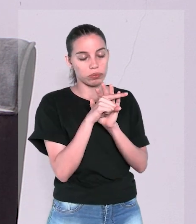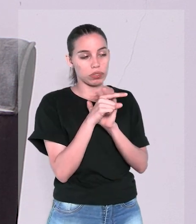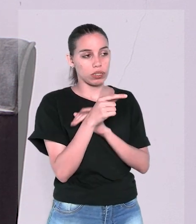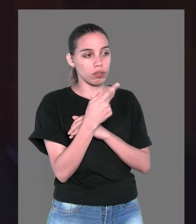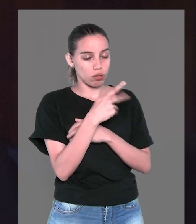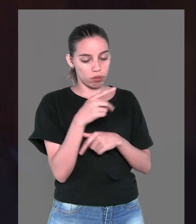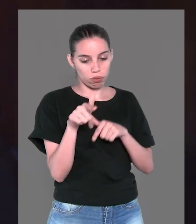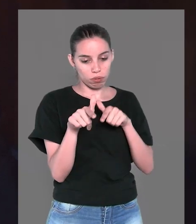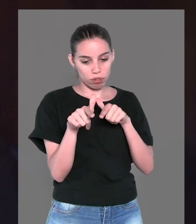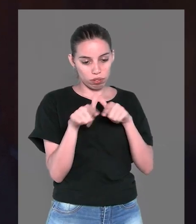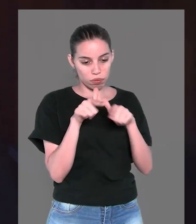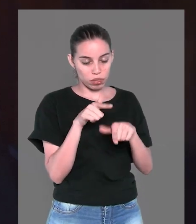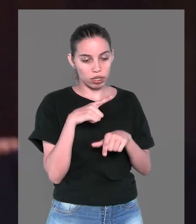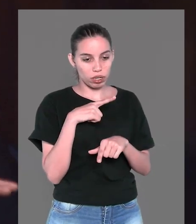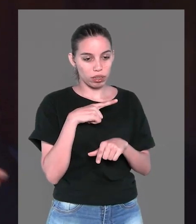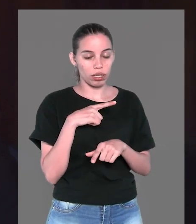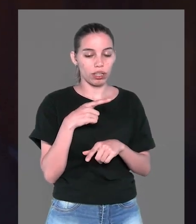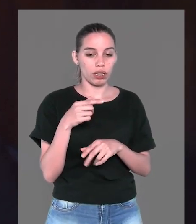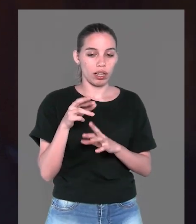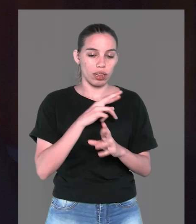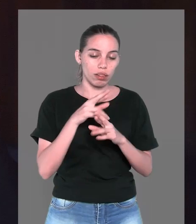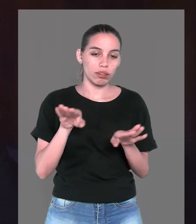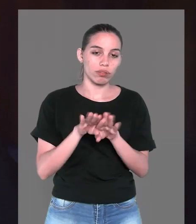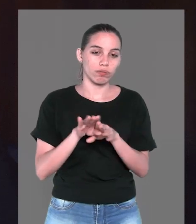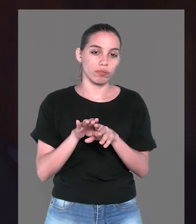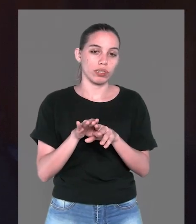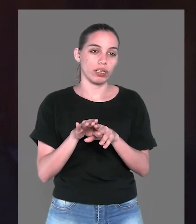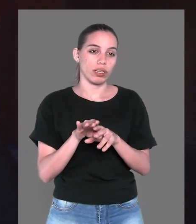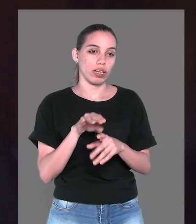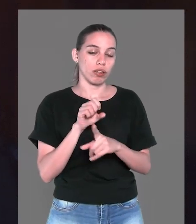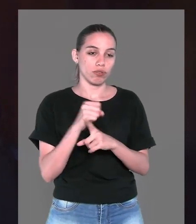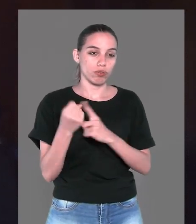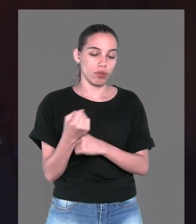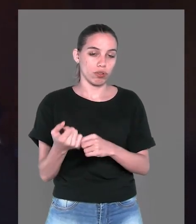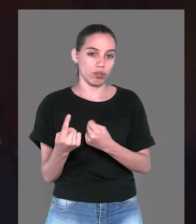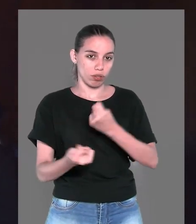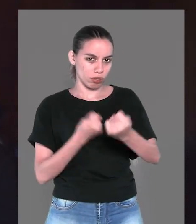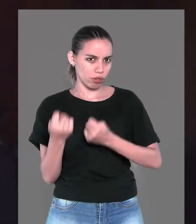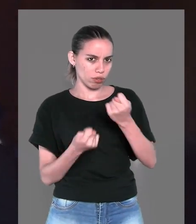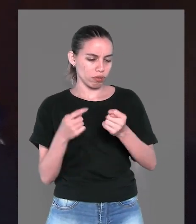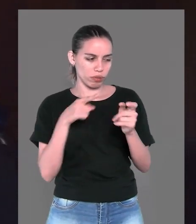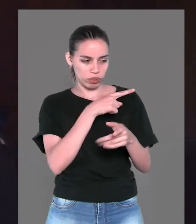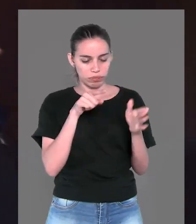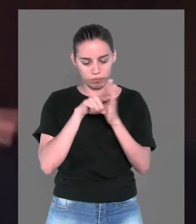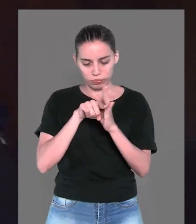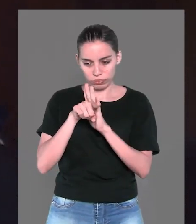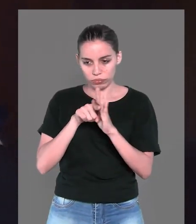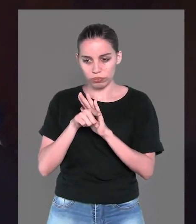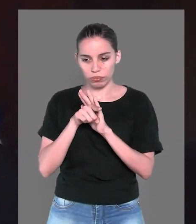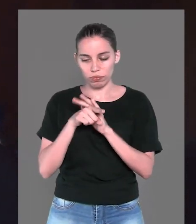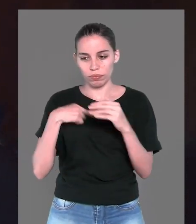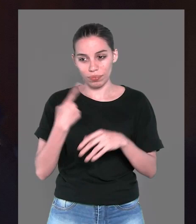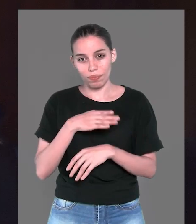enquanto pais não conseguiremos, porque demandaria uma revolução interna muito grande em todo o